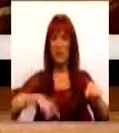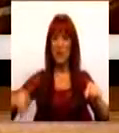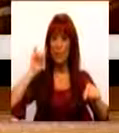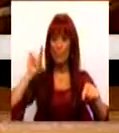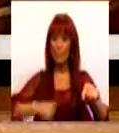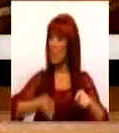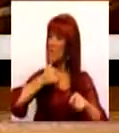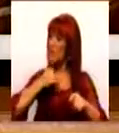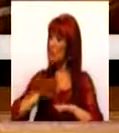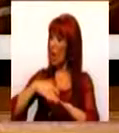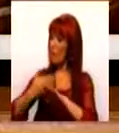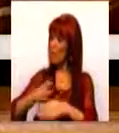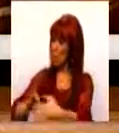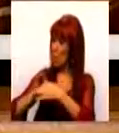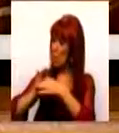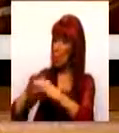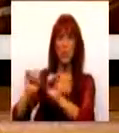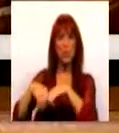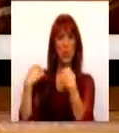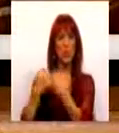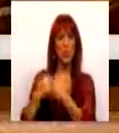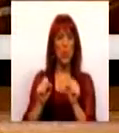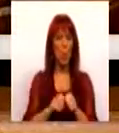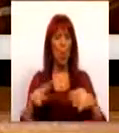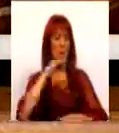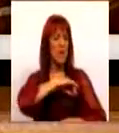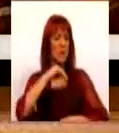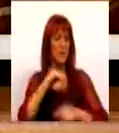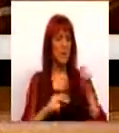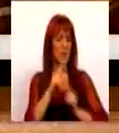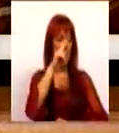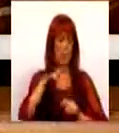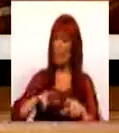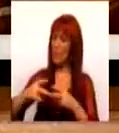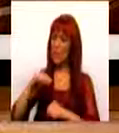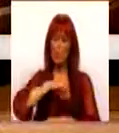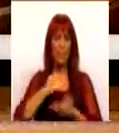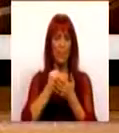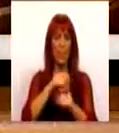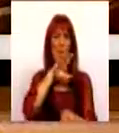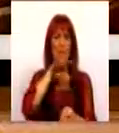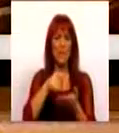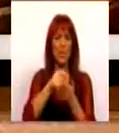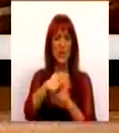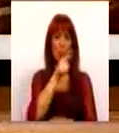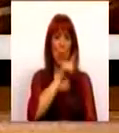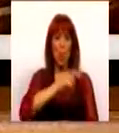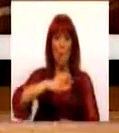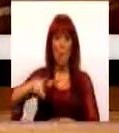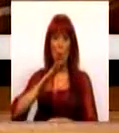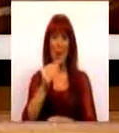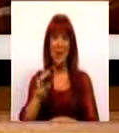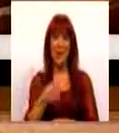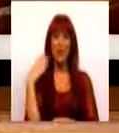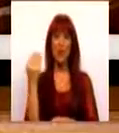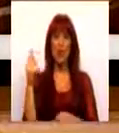importantes as medidas de reforço da coesão social. O aumento do salário mínimo, a atualização do abono de família para 1 milhão de crianças e jovens,